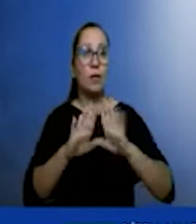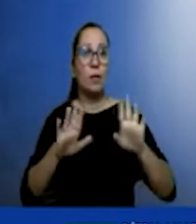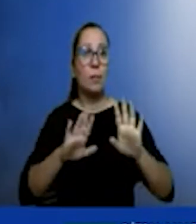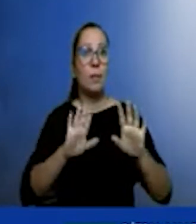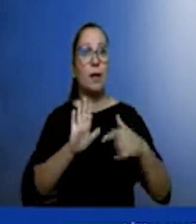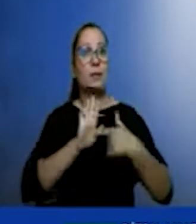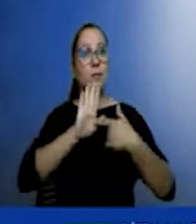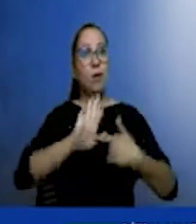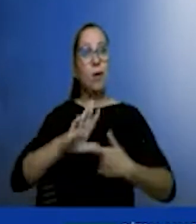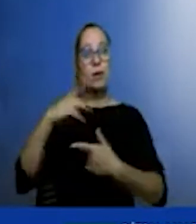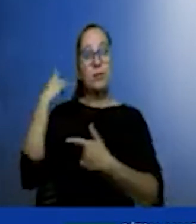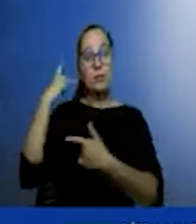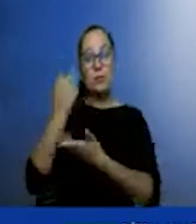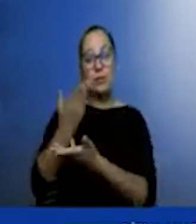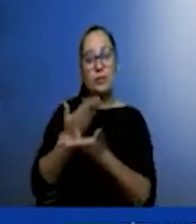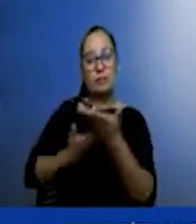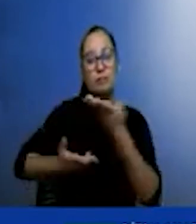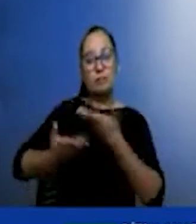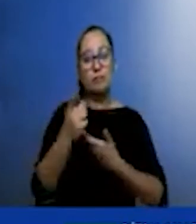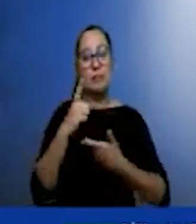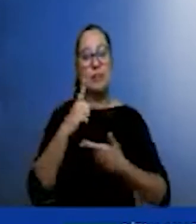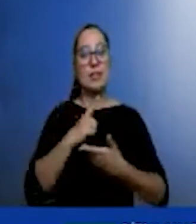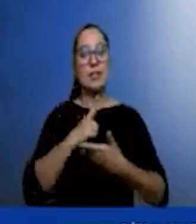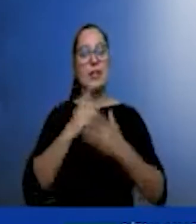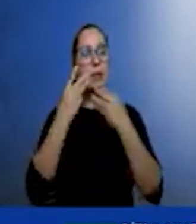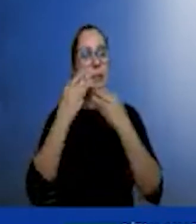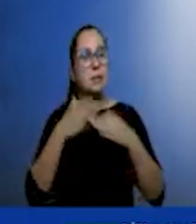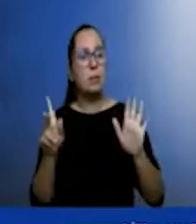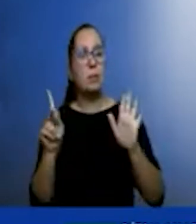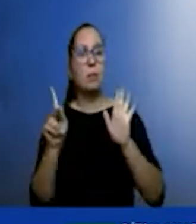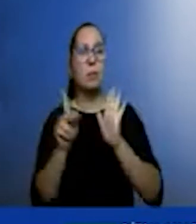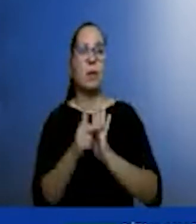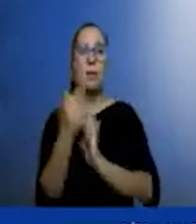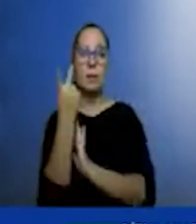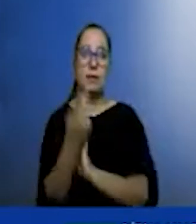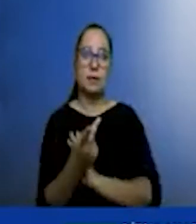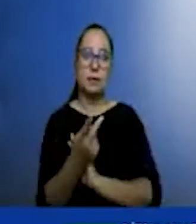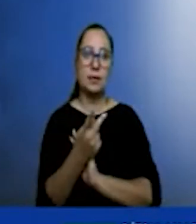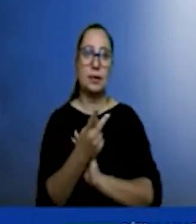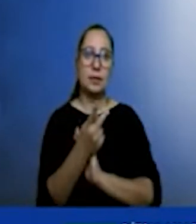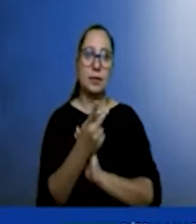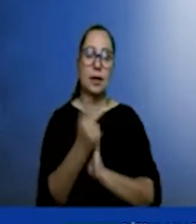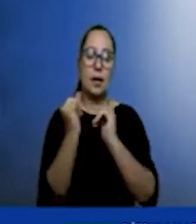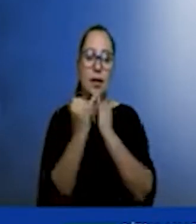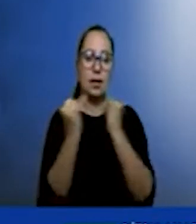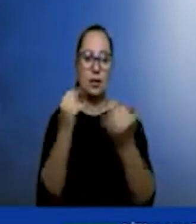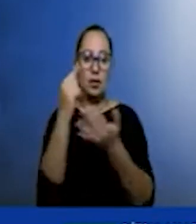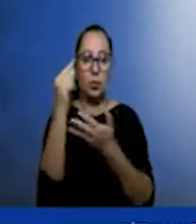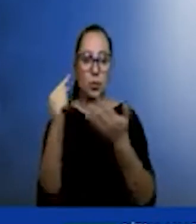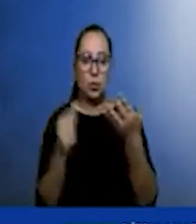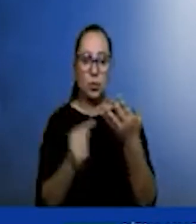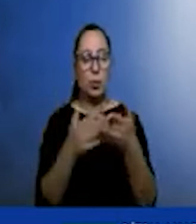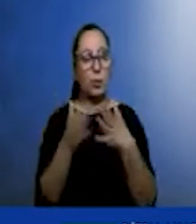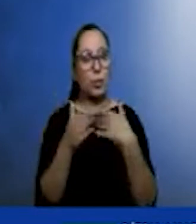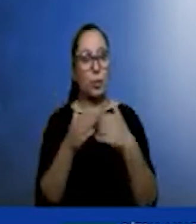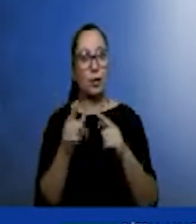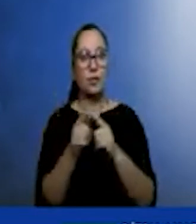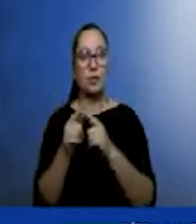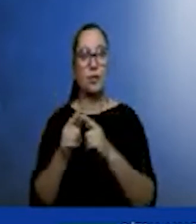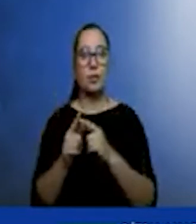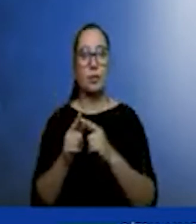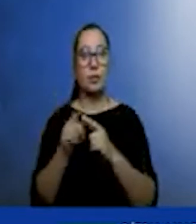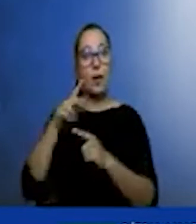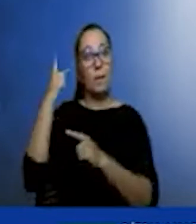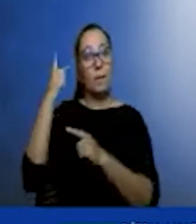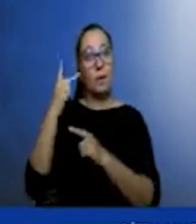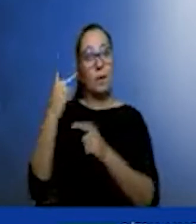política transversal, que tenha uma vocação para esses energéticos, né? Seja essa política a que for,